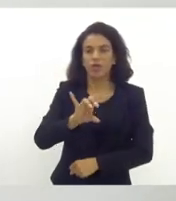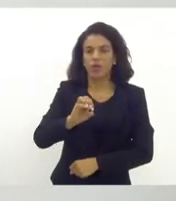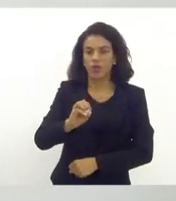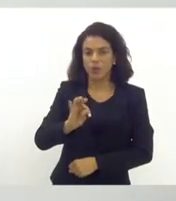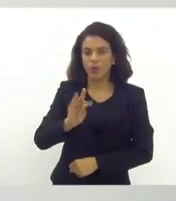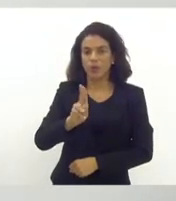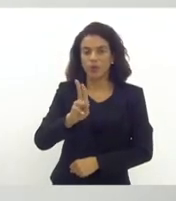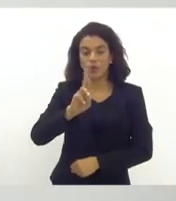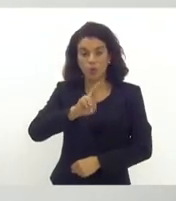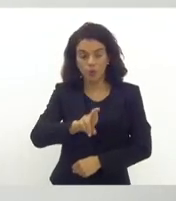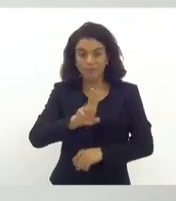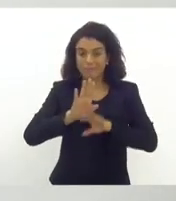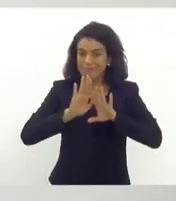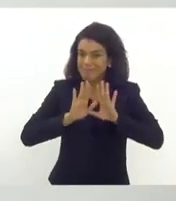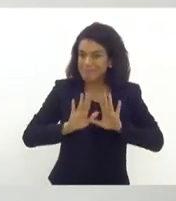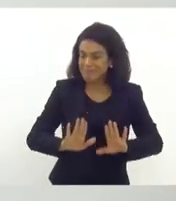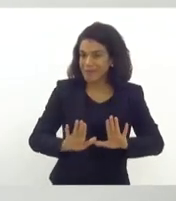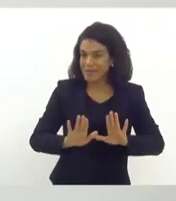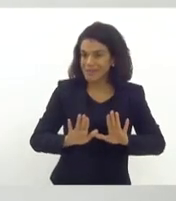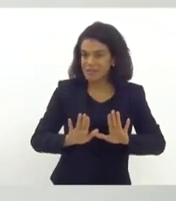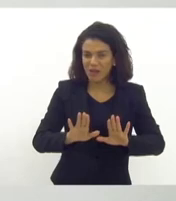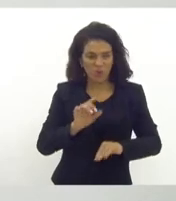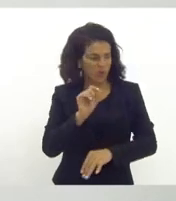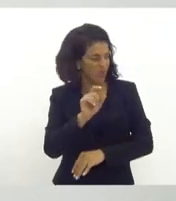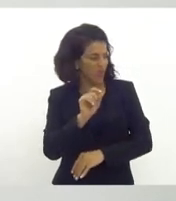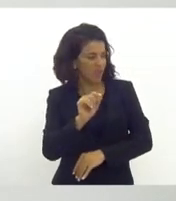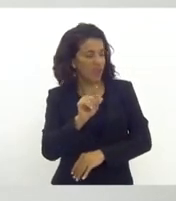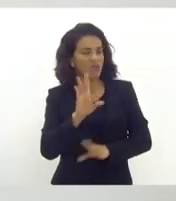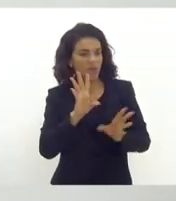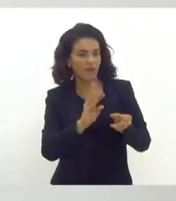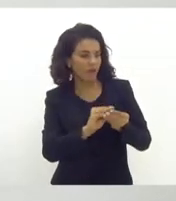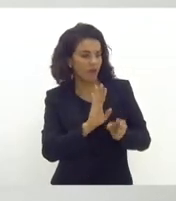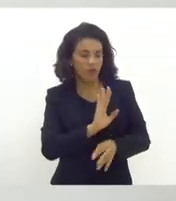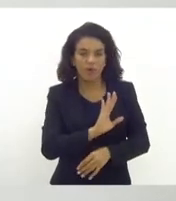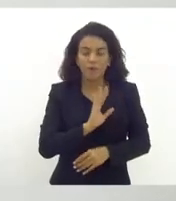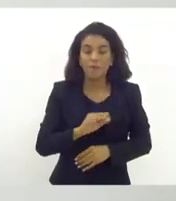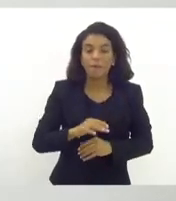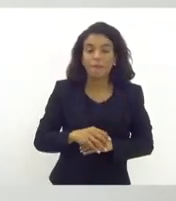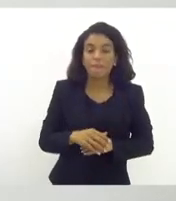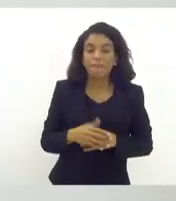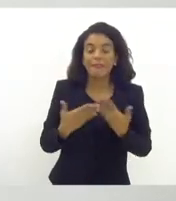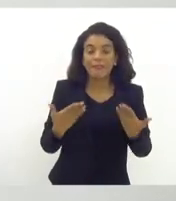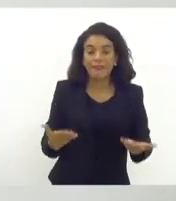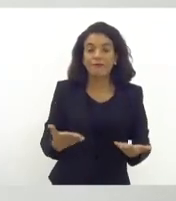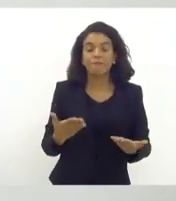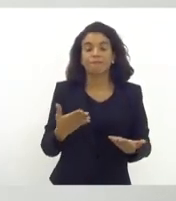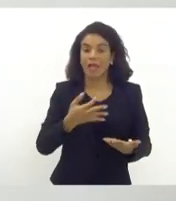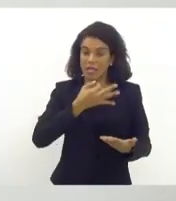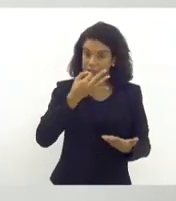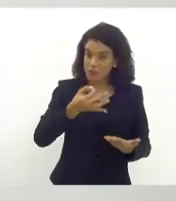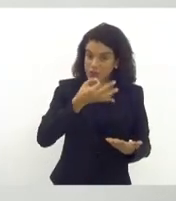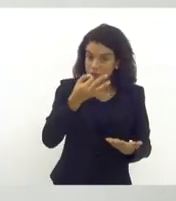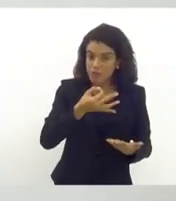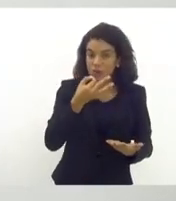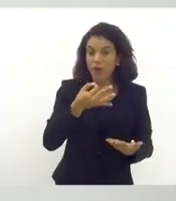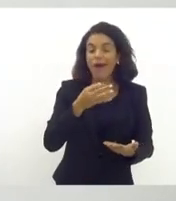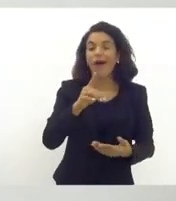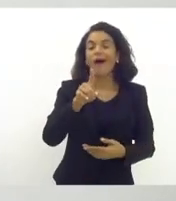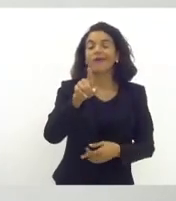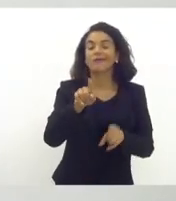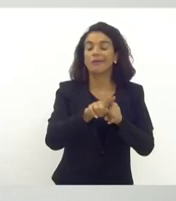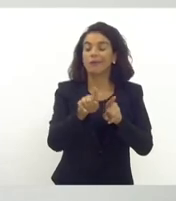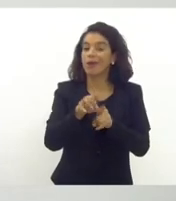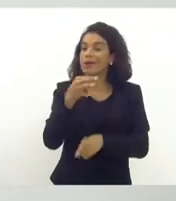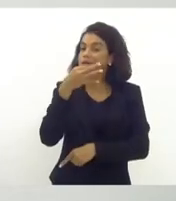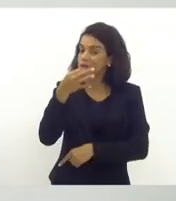mas não não então a sugestão é essa é para que aí uma última